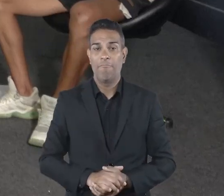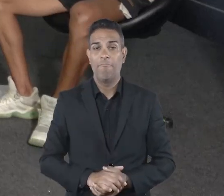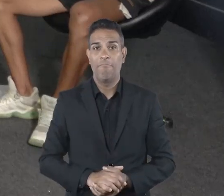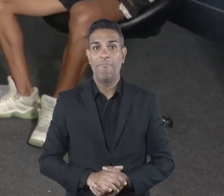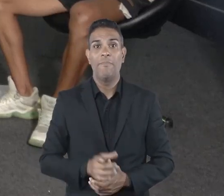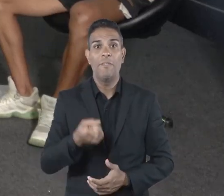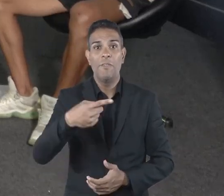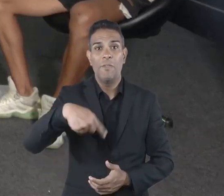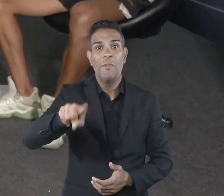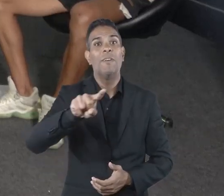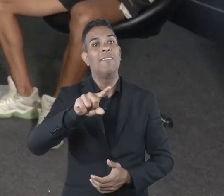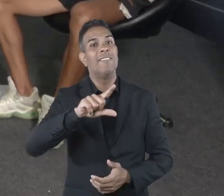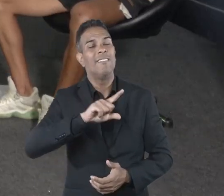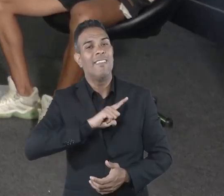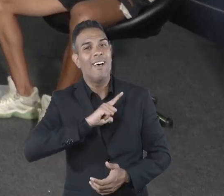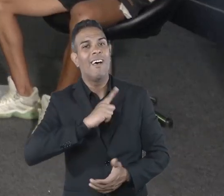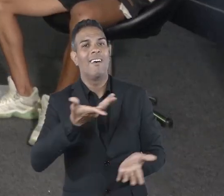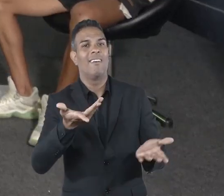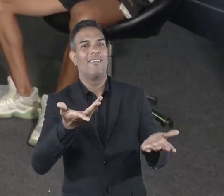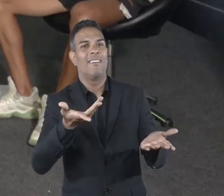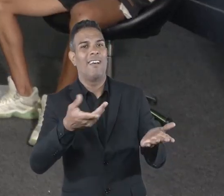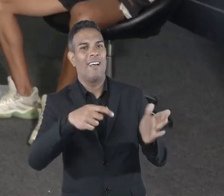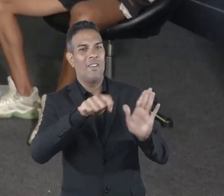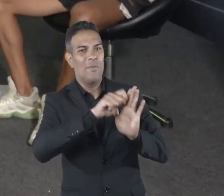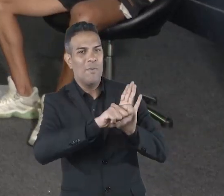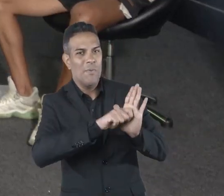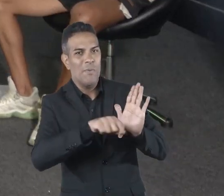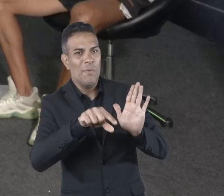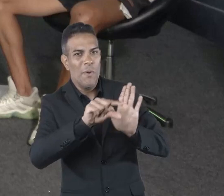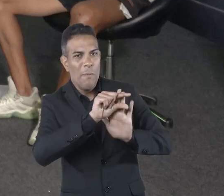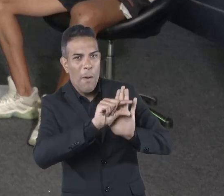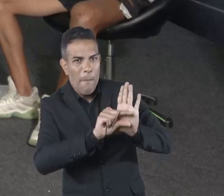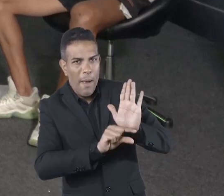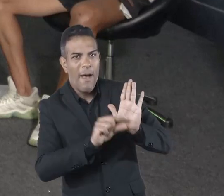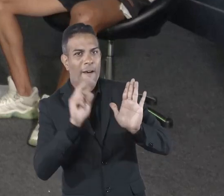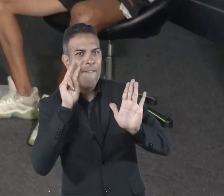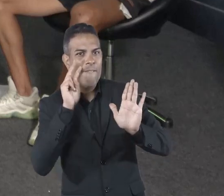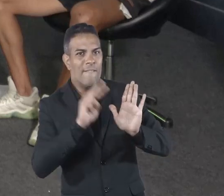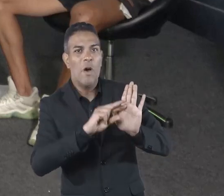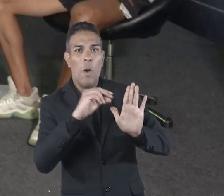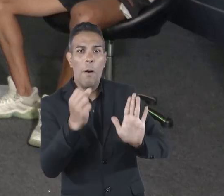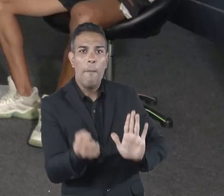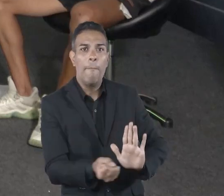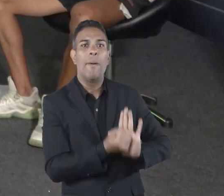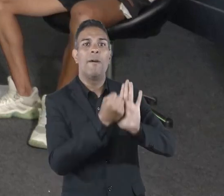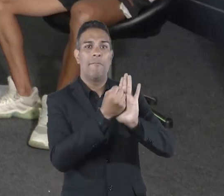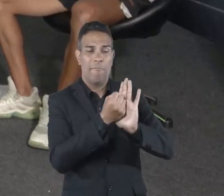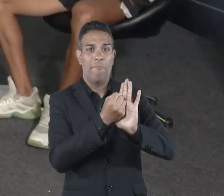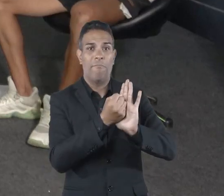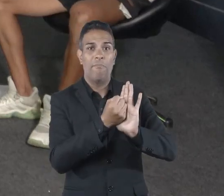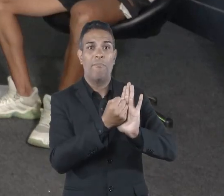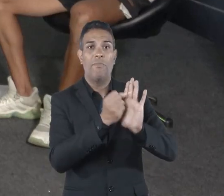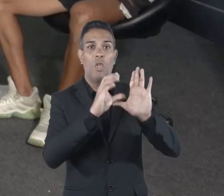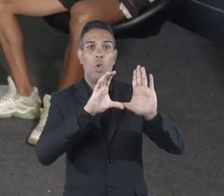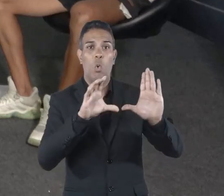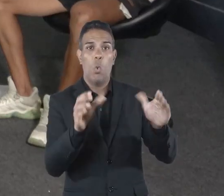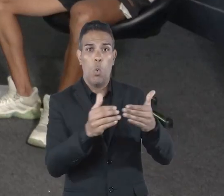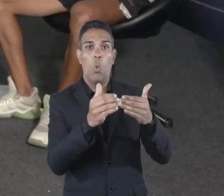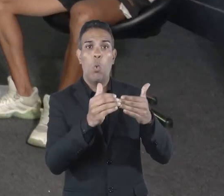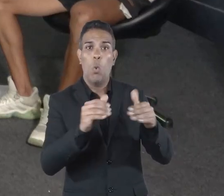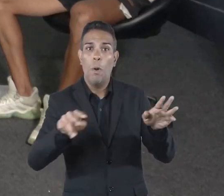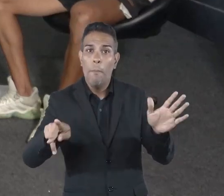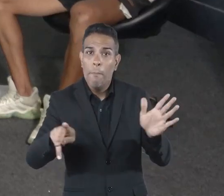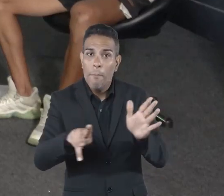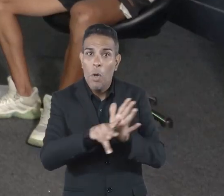nós comentamos aqui, tem as instituições que estão na lista da Acnur, que é uma